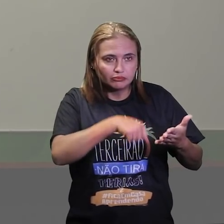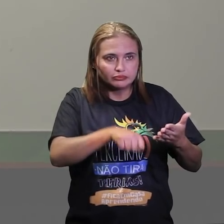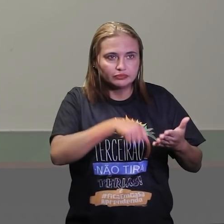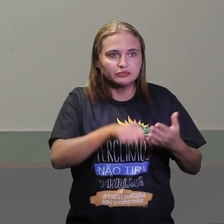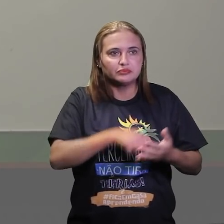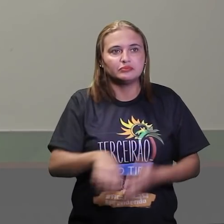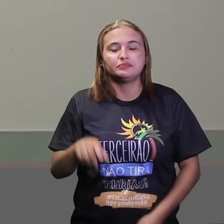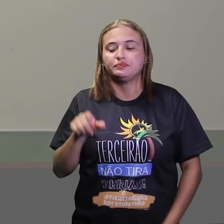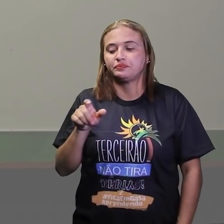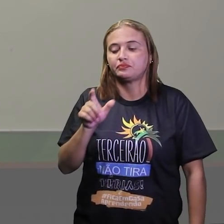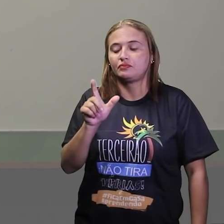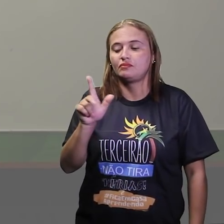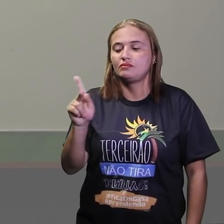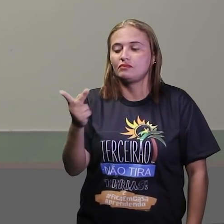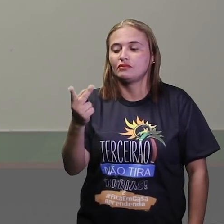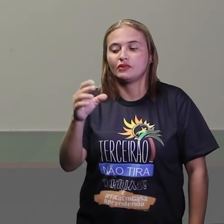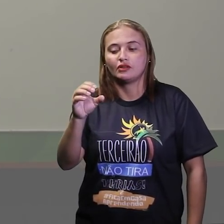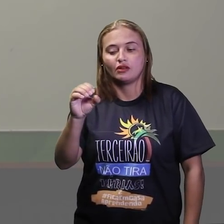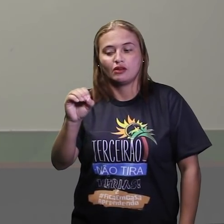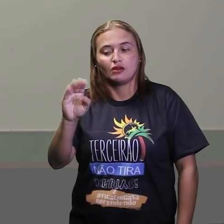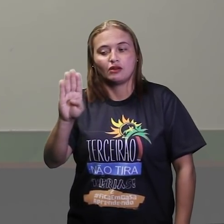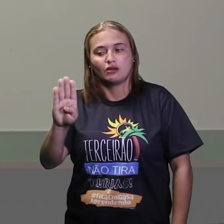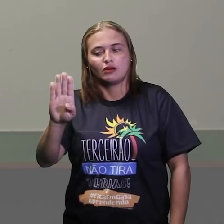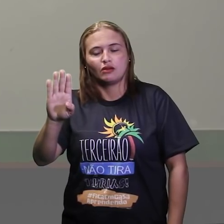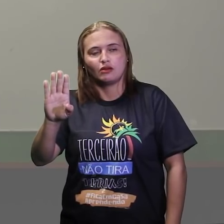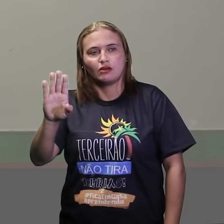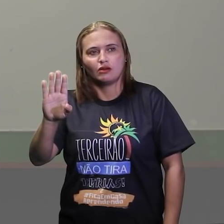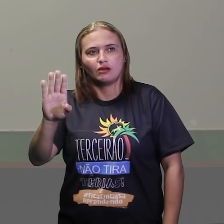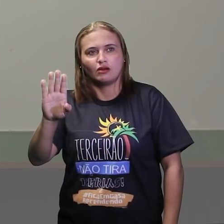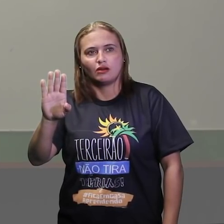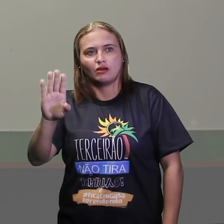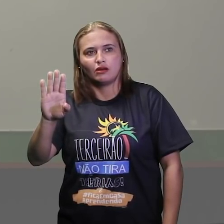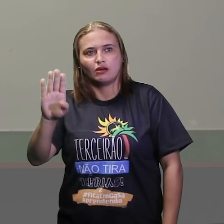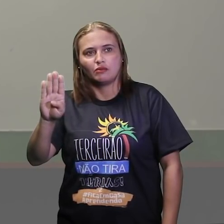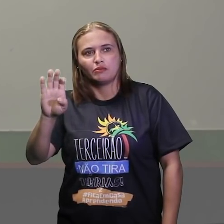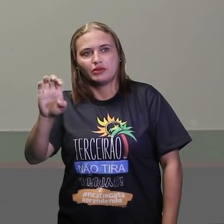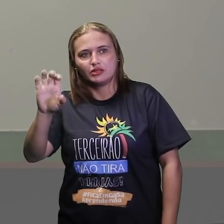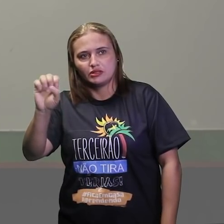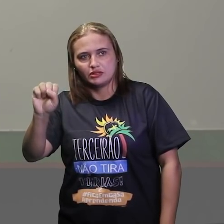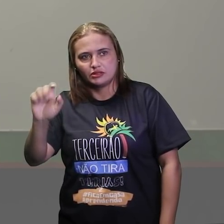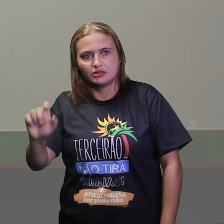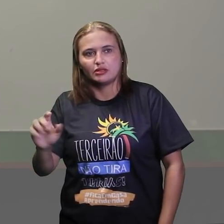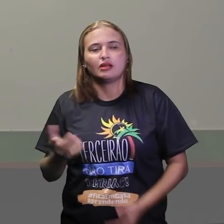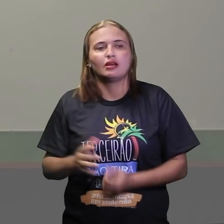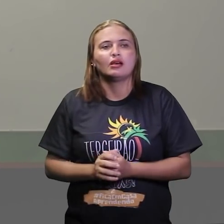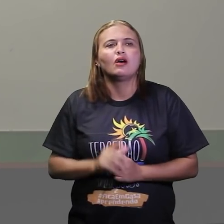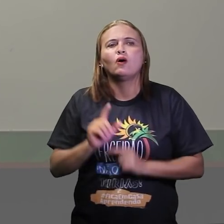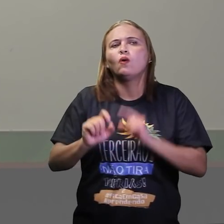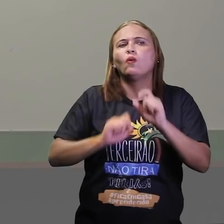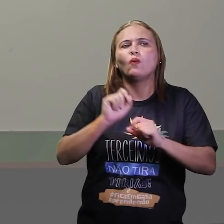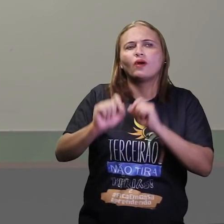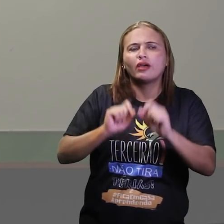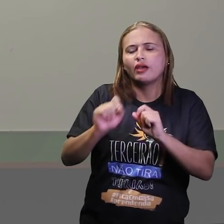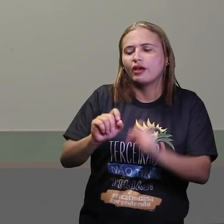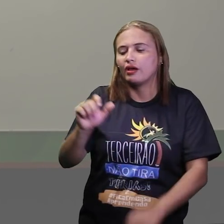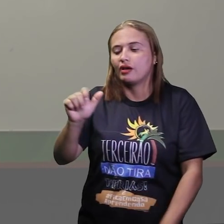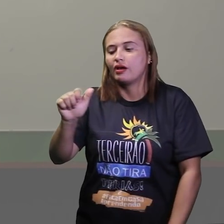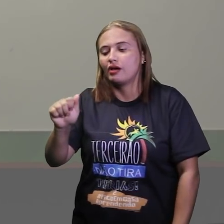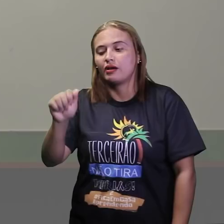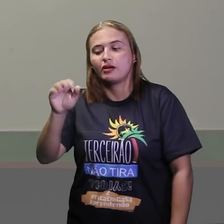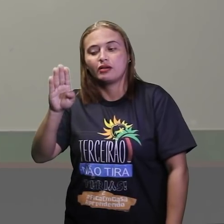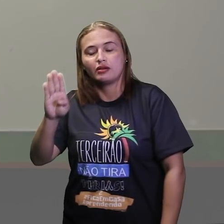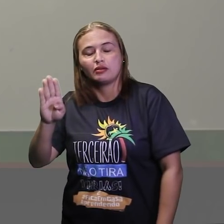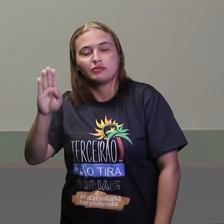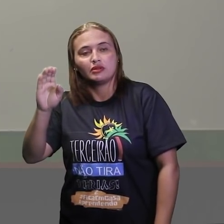Em Hobbes nós temos coisas fundamentais. Primeiro, o absolutismo. Não pode vacilar com isso aqui. Isto